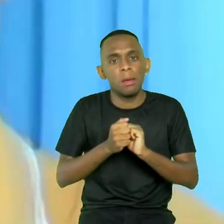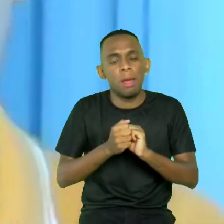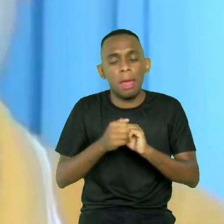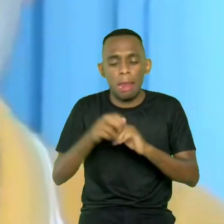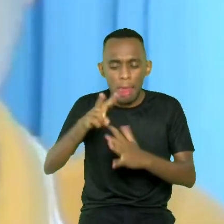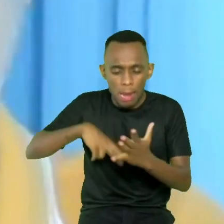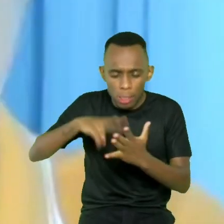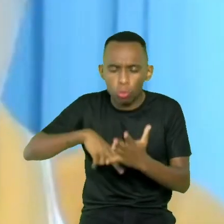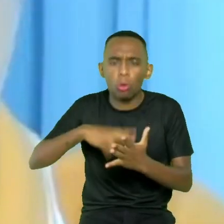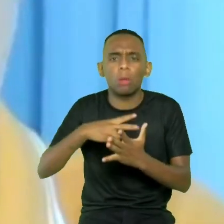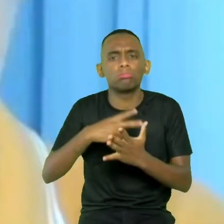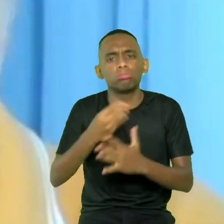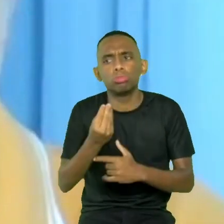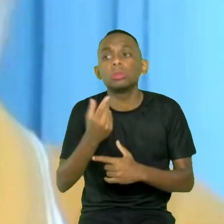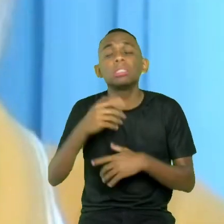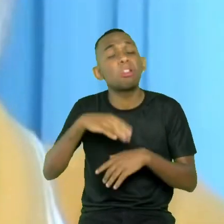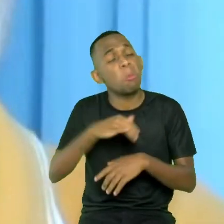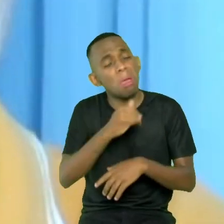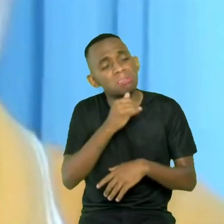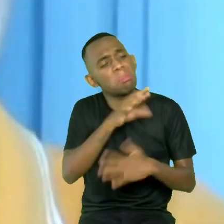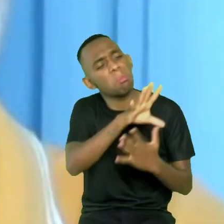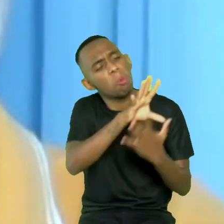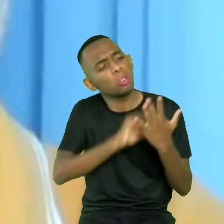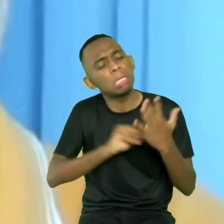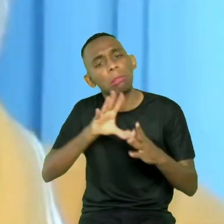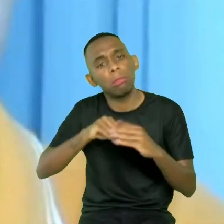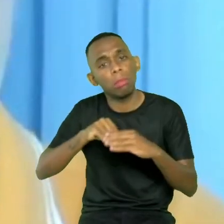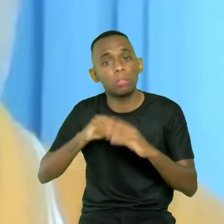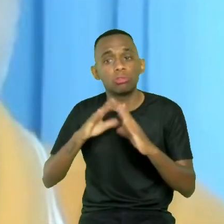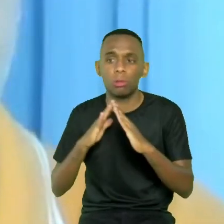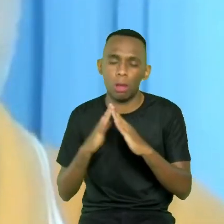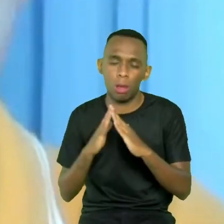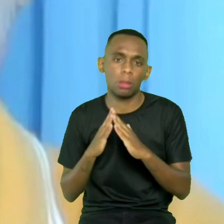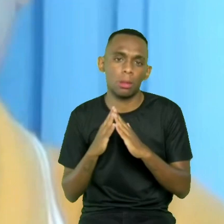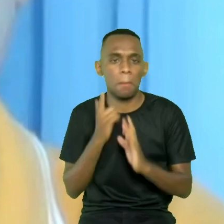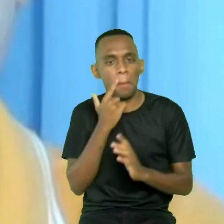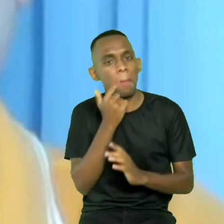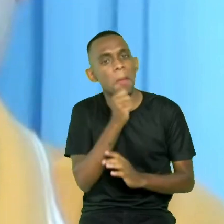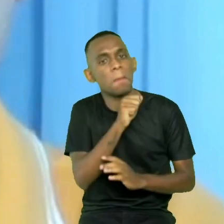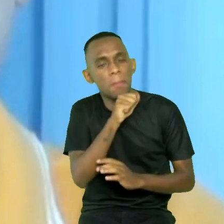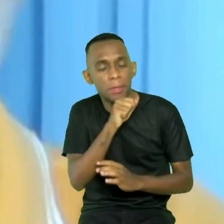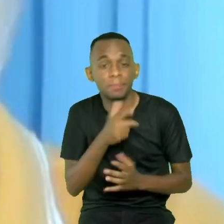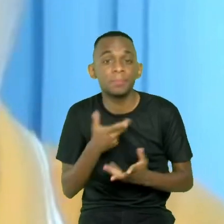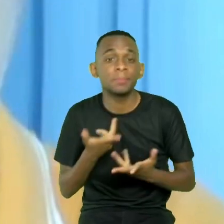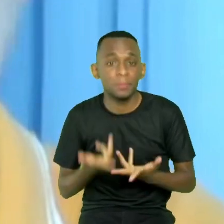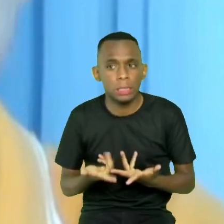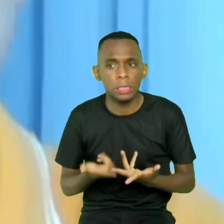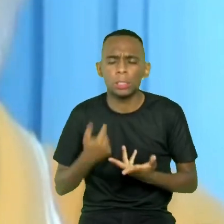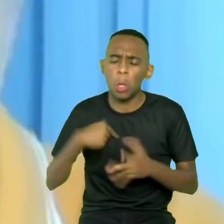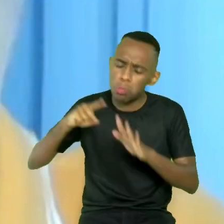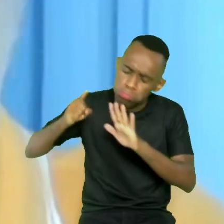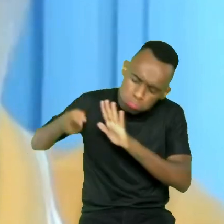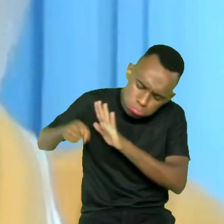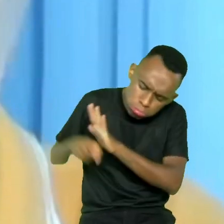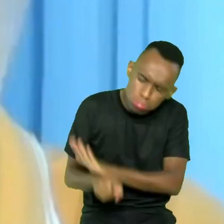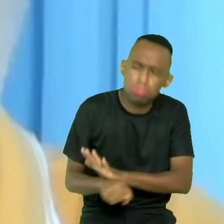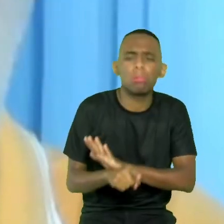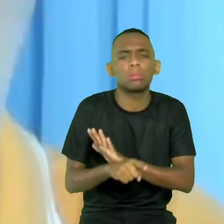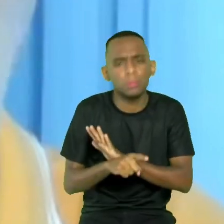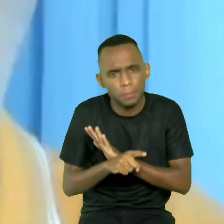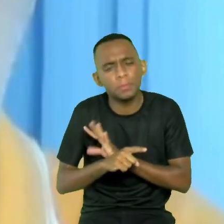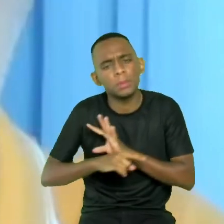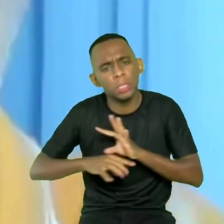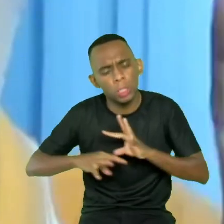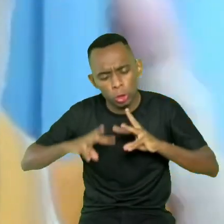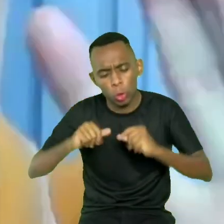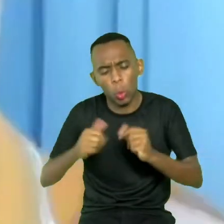de casa, né? E então eu mergulhei de cabeça naqueles livros todos lá. Meu tio era